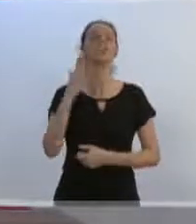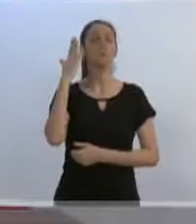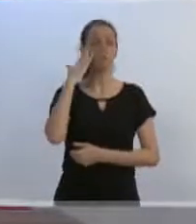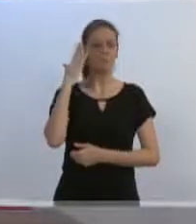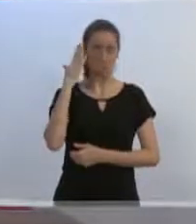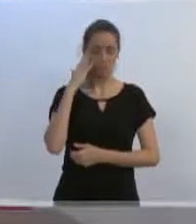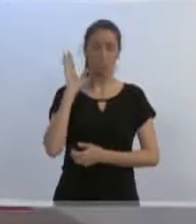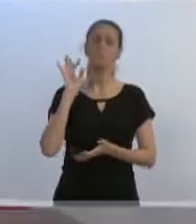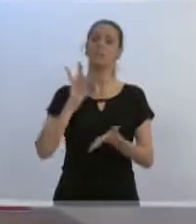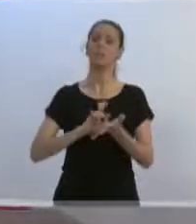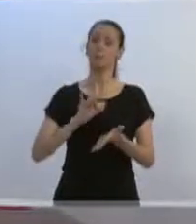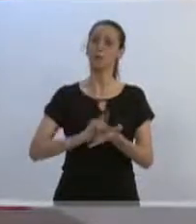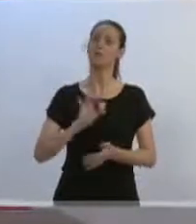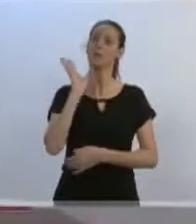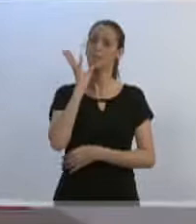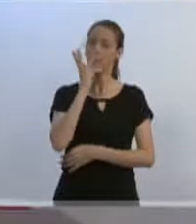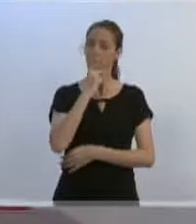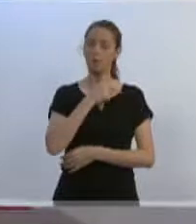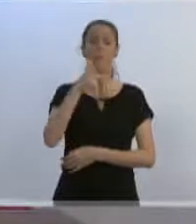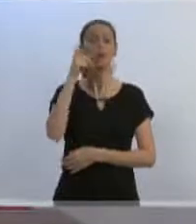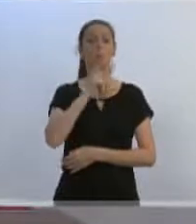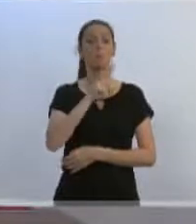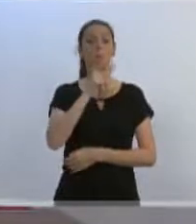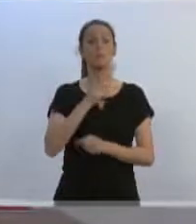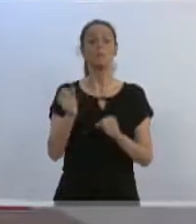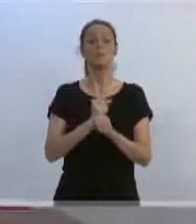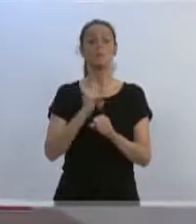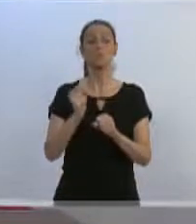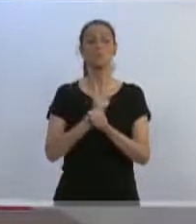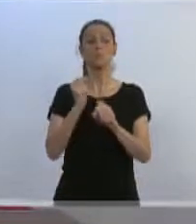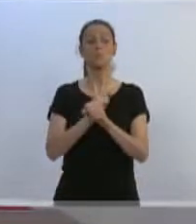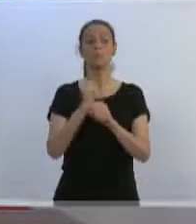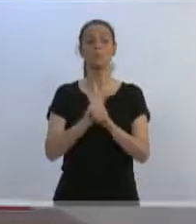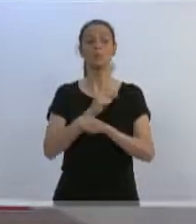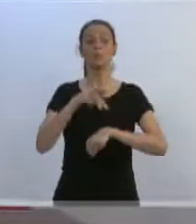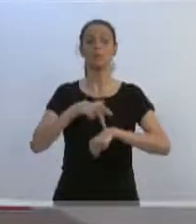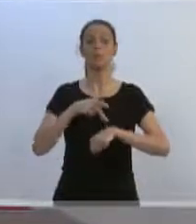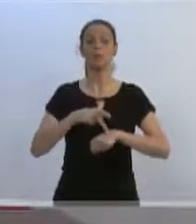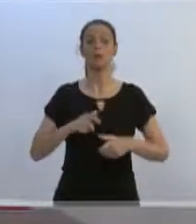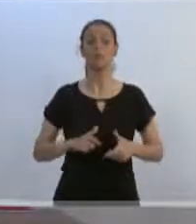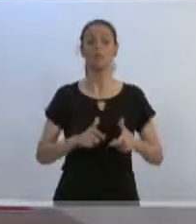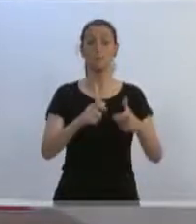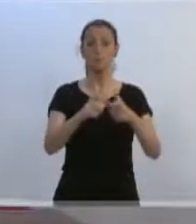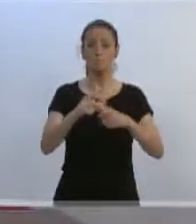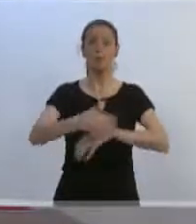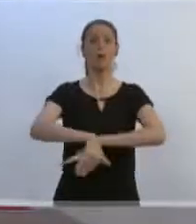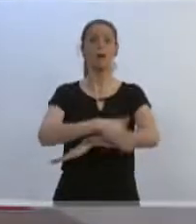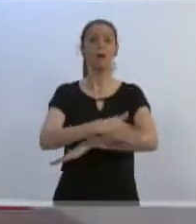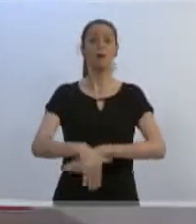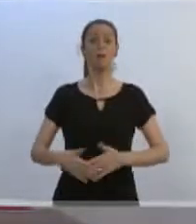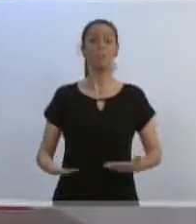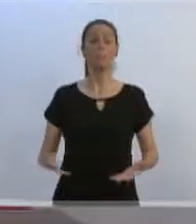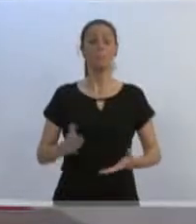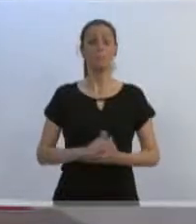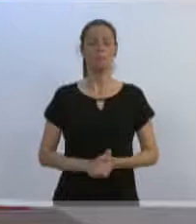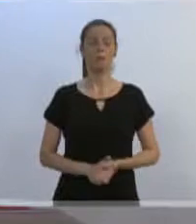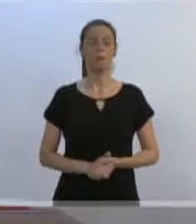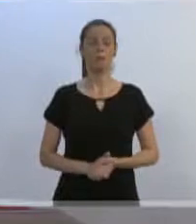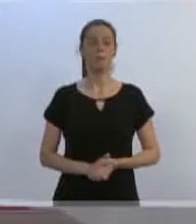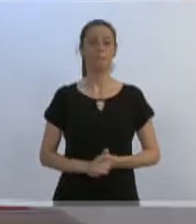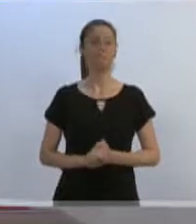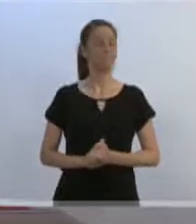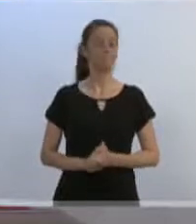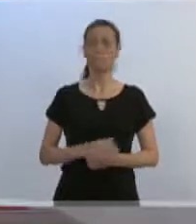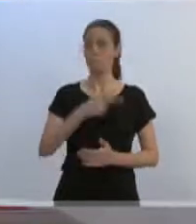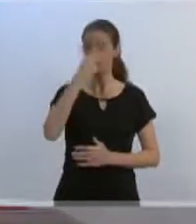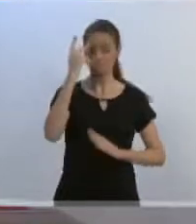do zeca para se fazer uma rua através do mutirão não estou aqui falando nem a nem b eu estou dizendo que o morador não